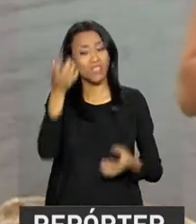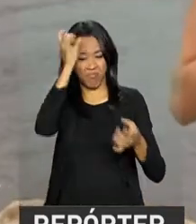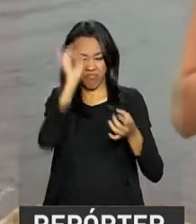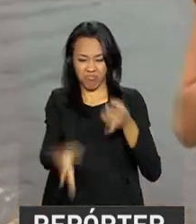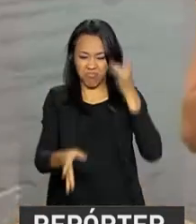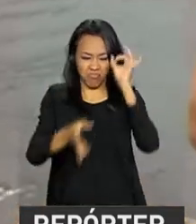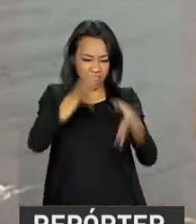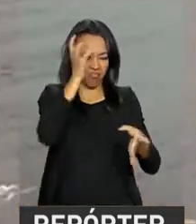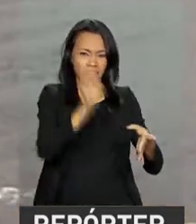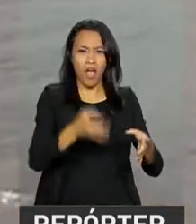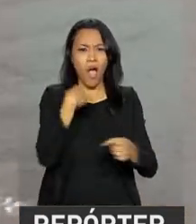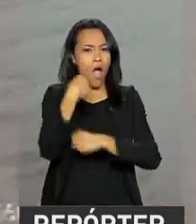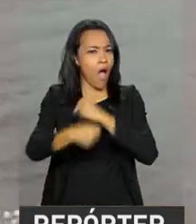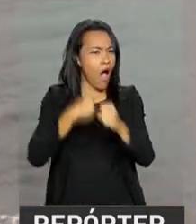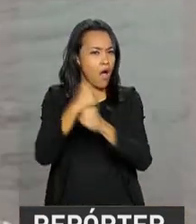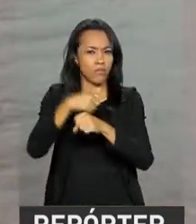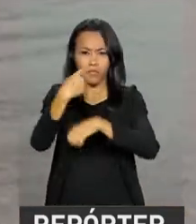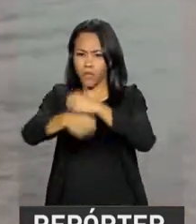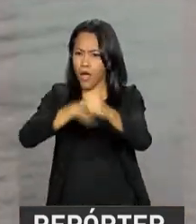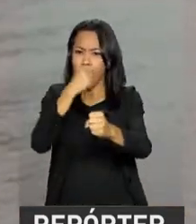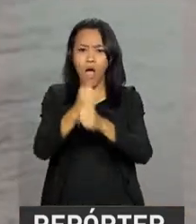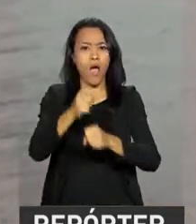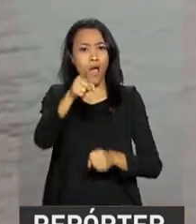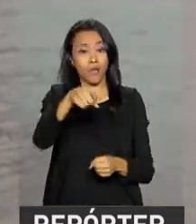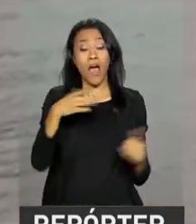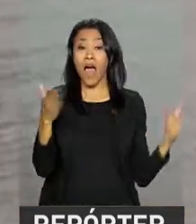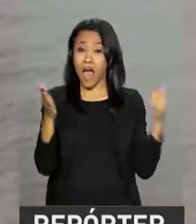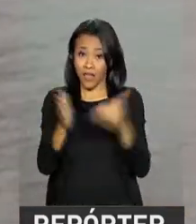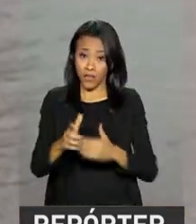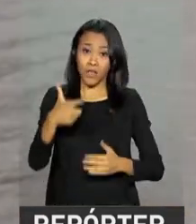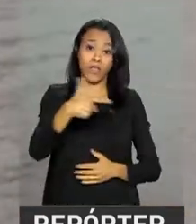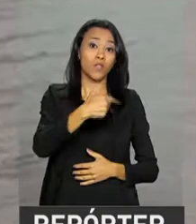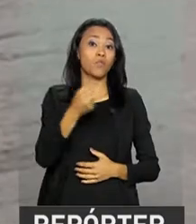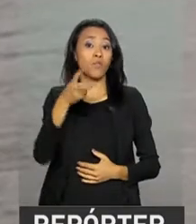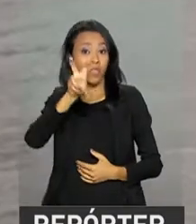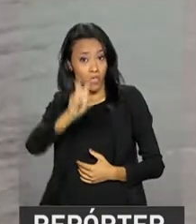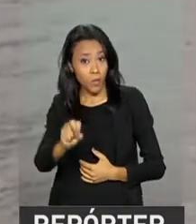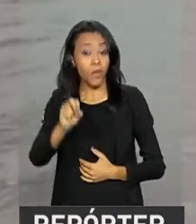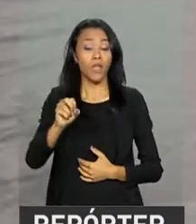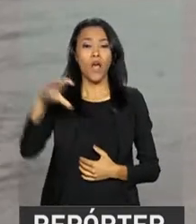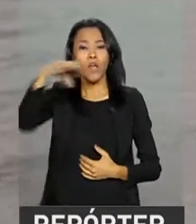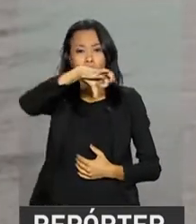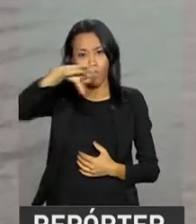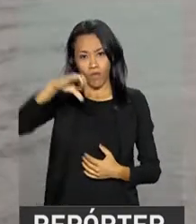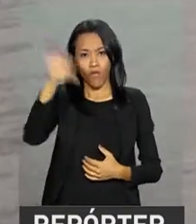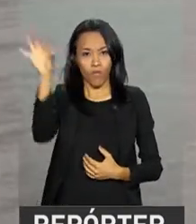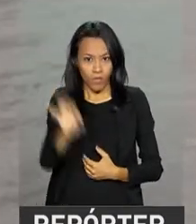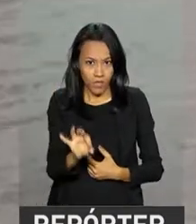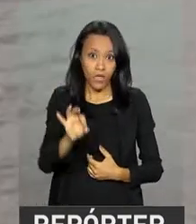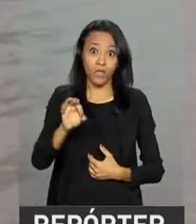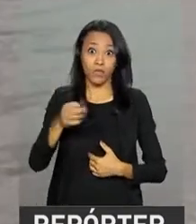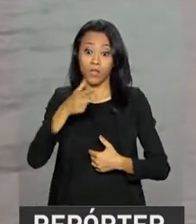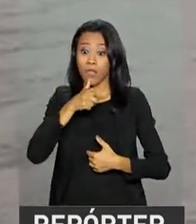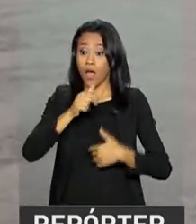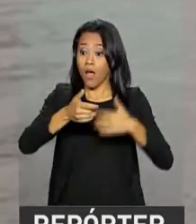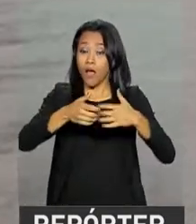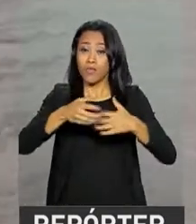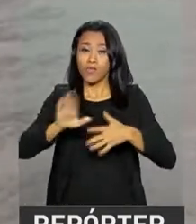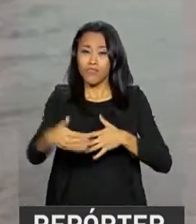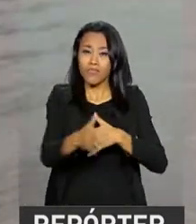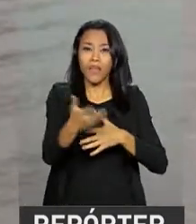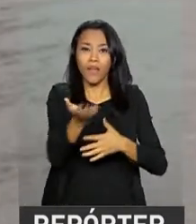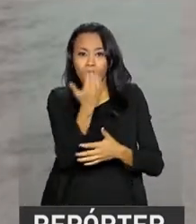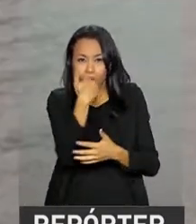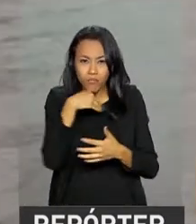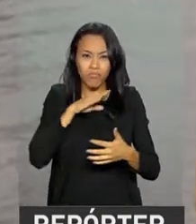todos os anos ea expectativa é que até 2050 cerca de 99% das aves marinhas tenham ingerido